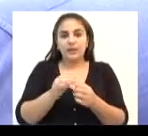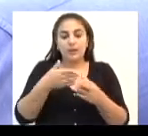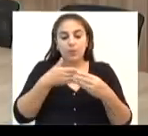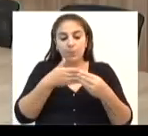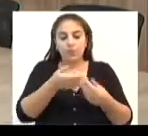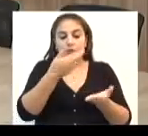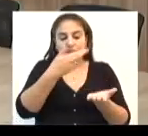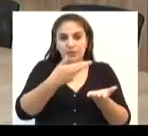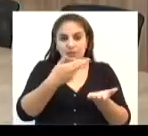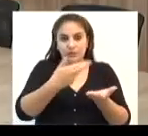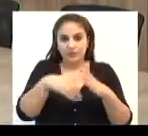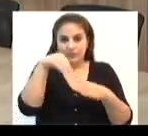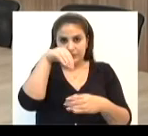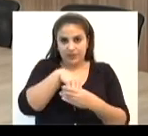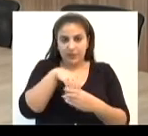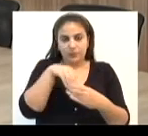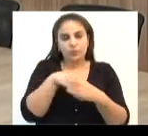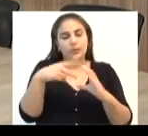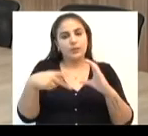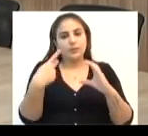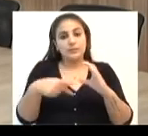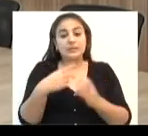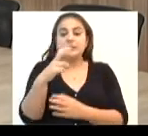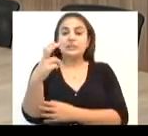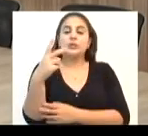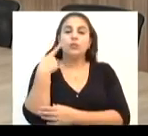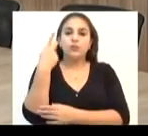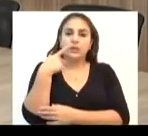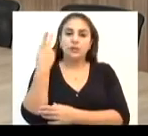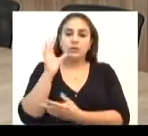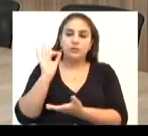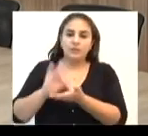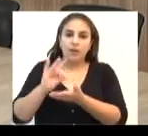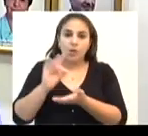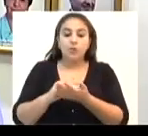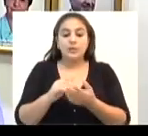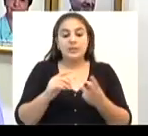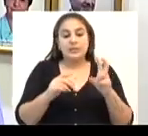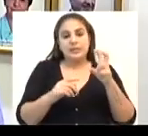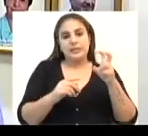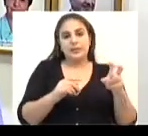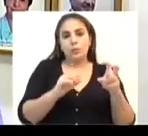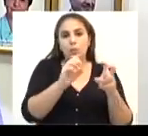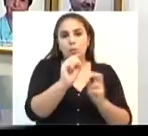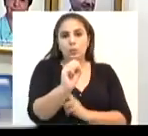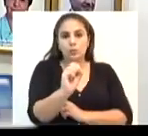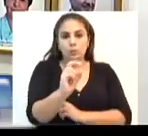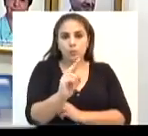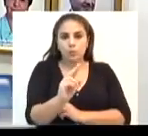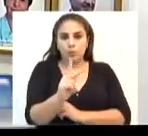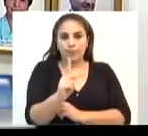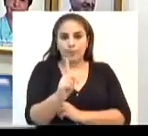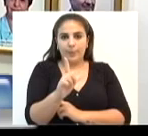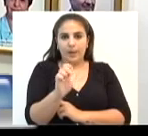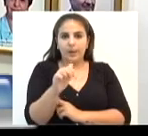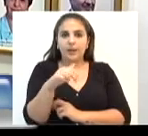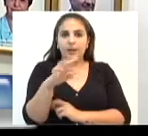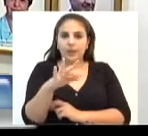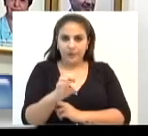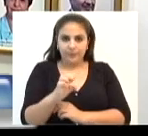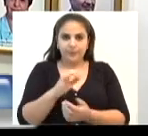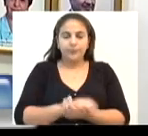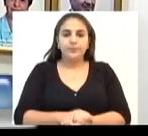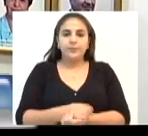da Câmara, sendo 5 vereadores titulares e 5 suplentes. O trabalho das comissões permanentes ele é, sem dúvida, o